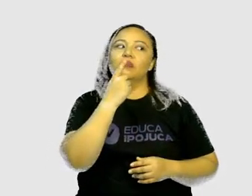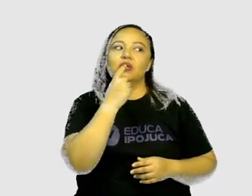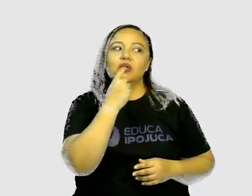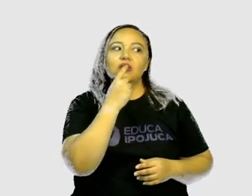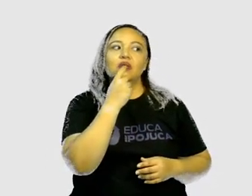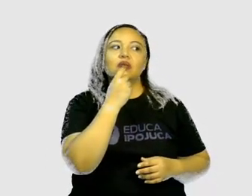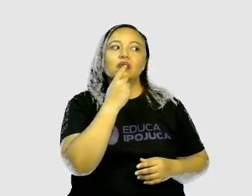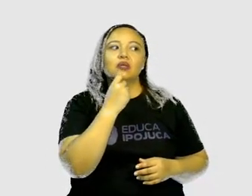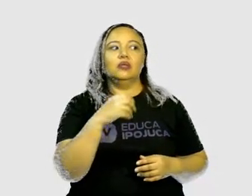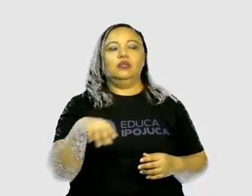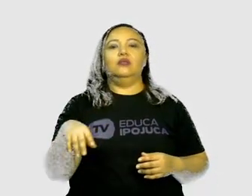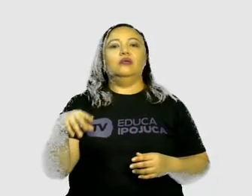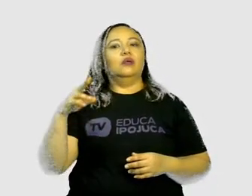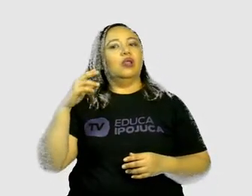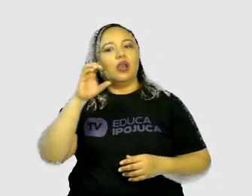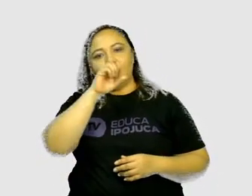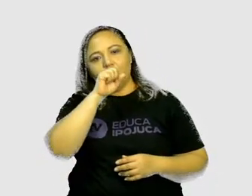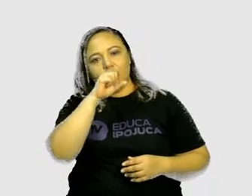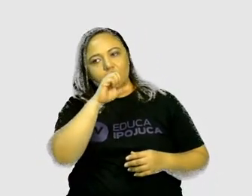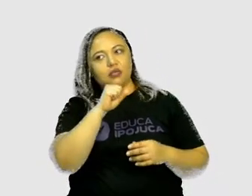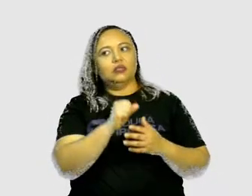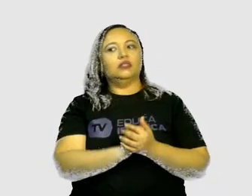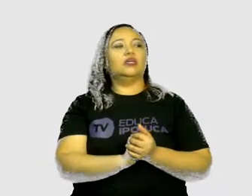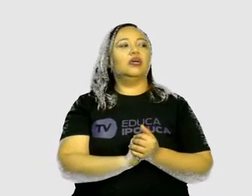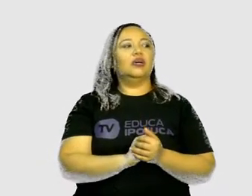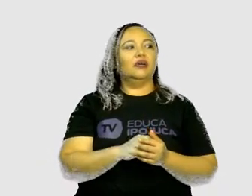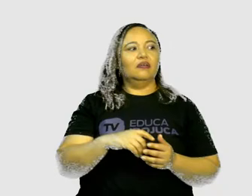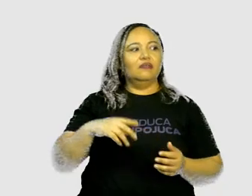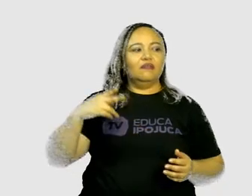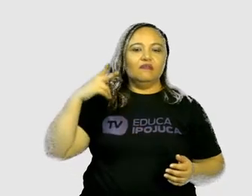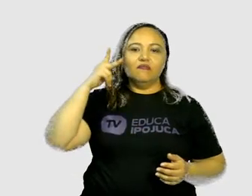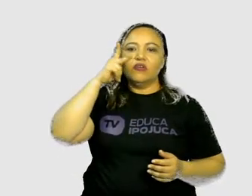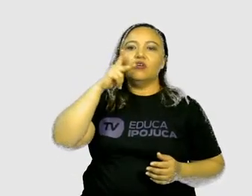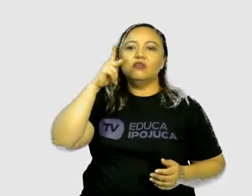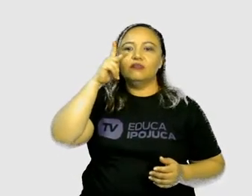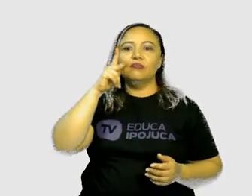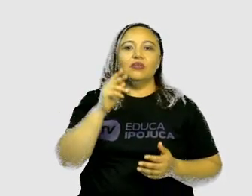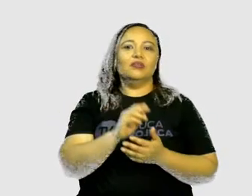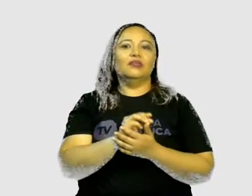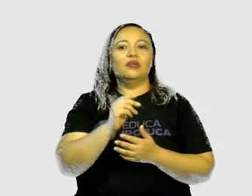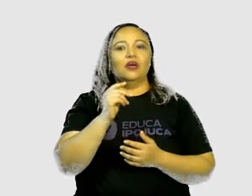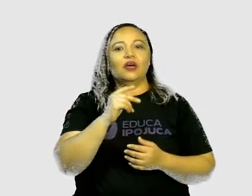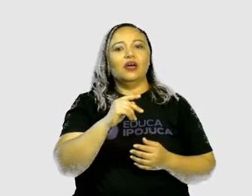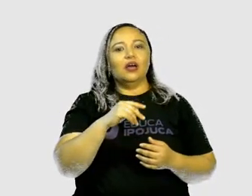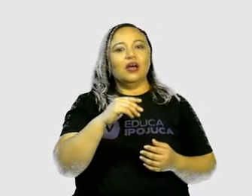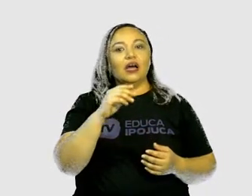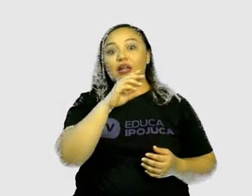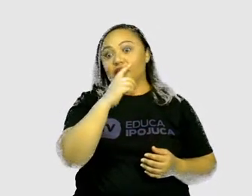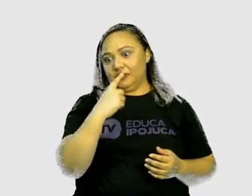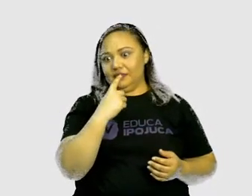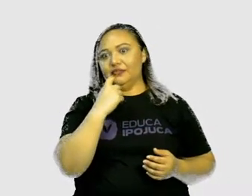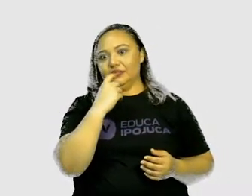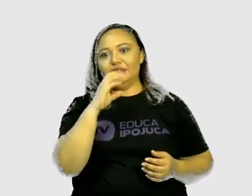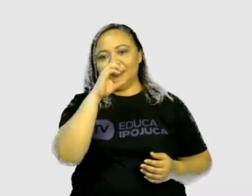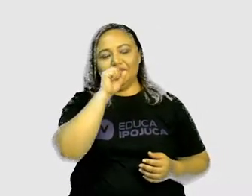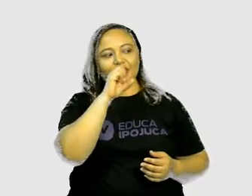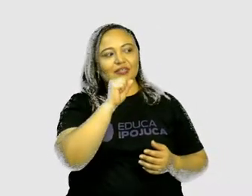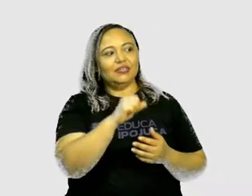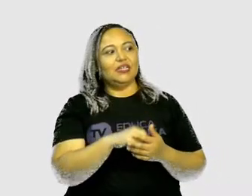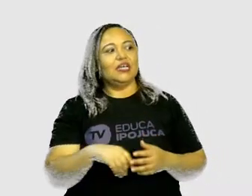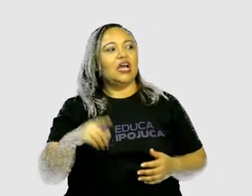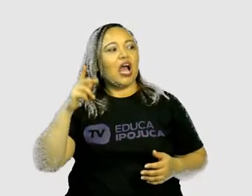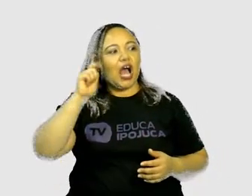a vermelho alaranjado, ou magenta alaranjado. Azul cian, mais